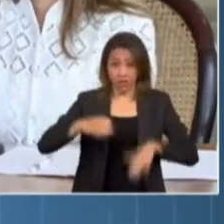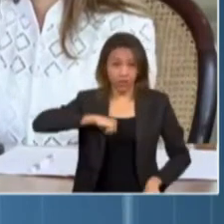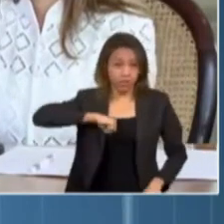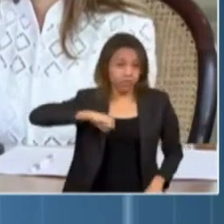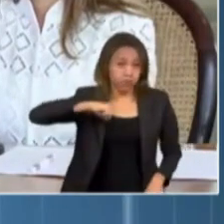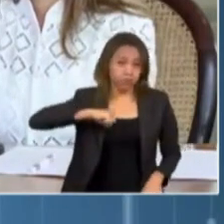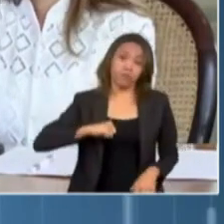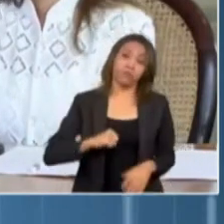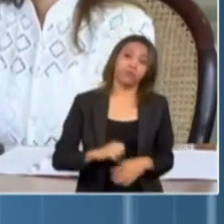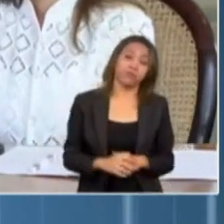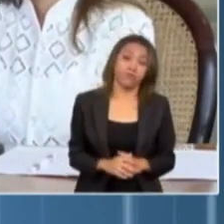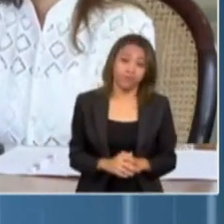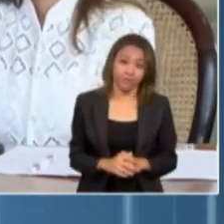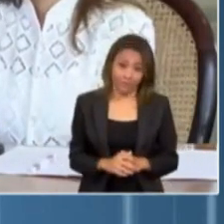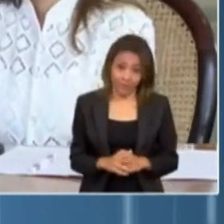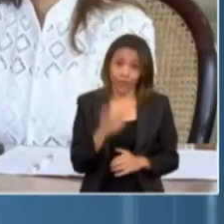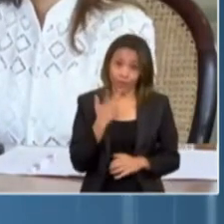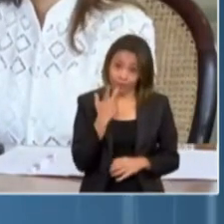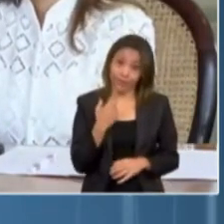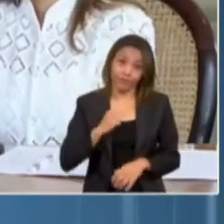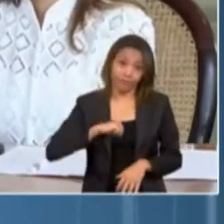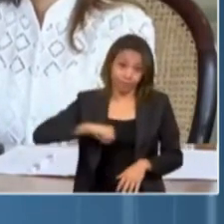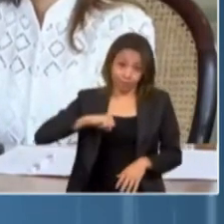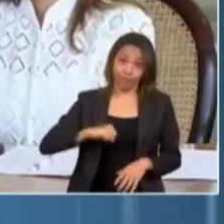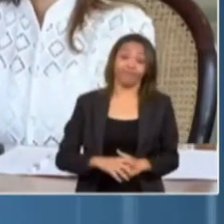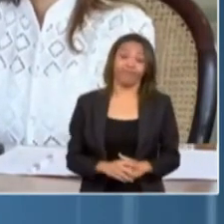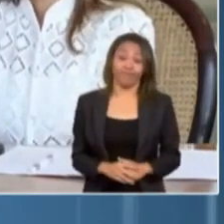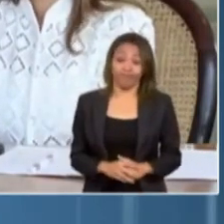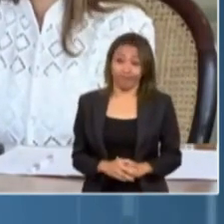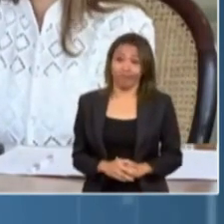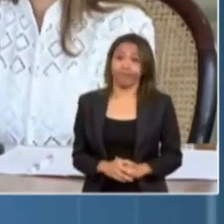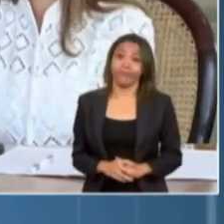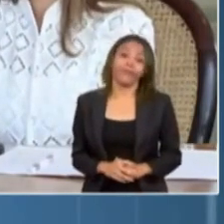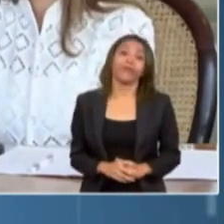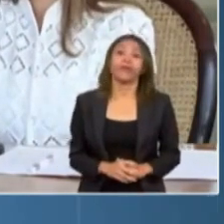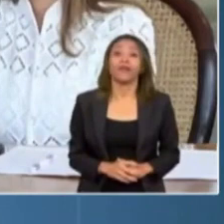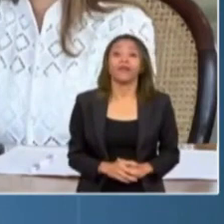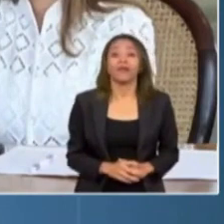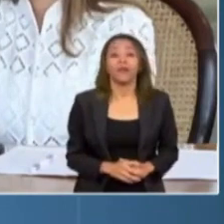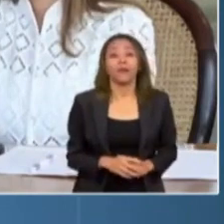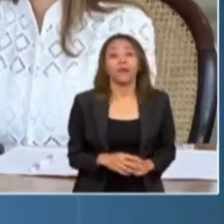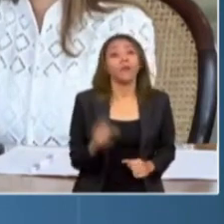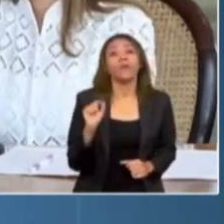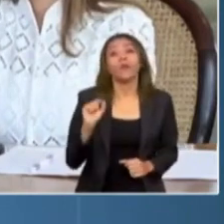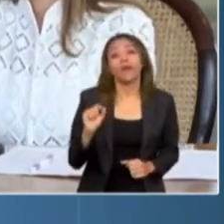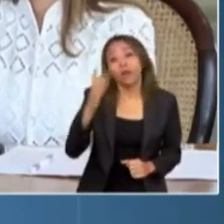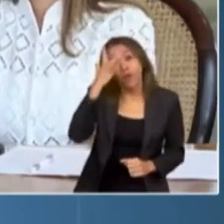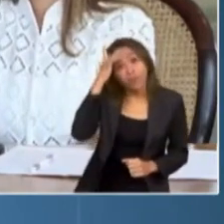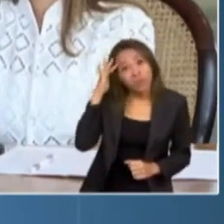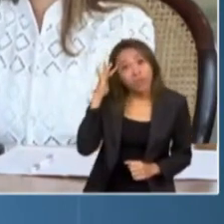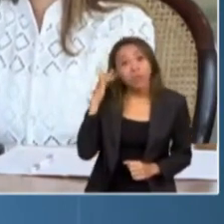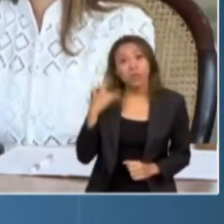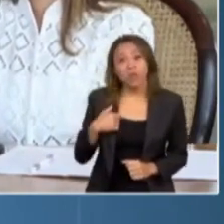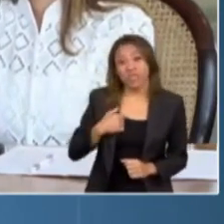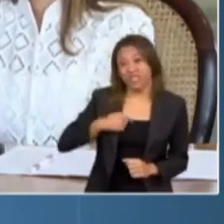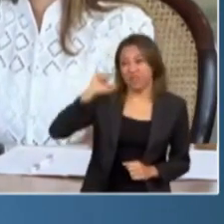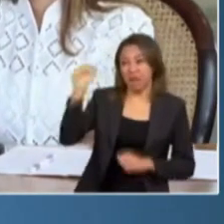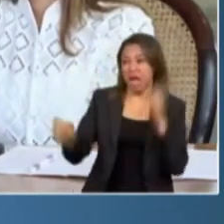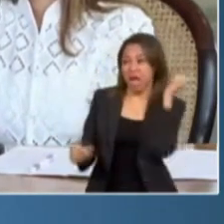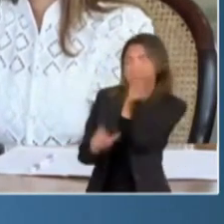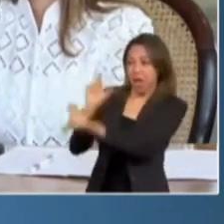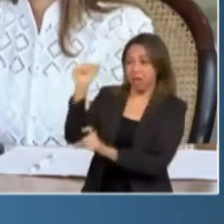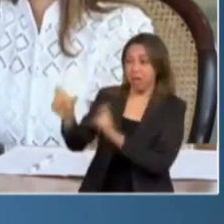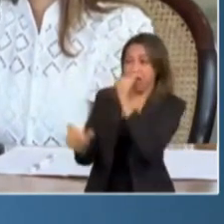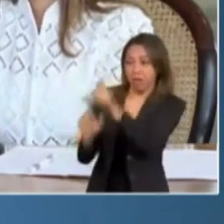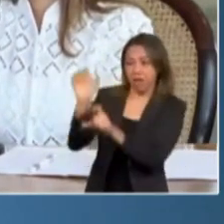reação, porque logo depois dessa conversa com o presidente, o nome da Janja era o nome mais comentado, era o